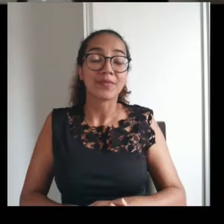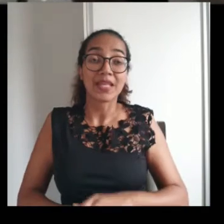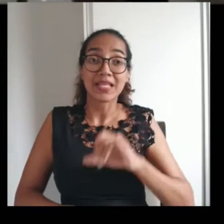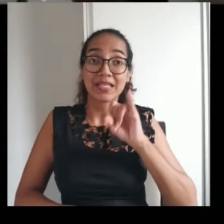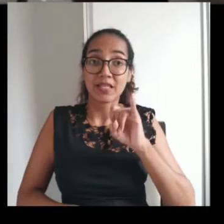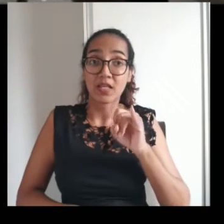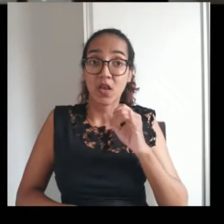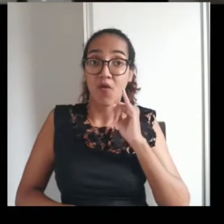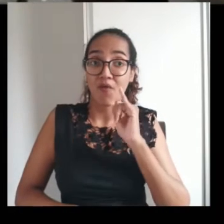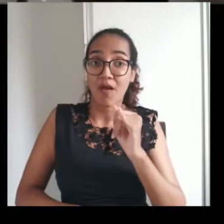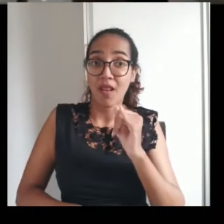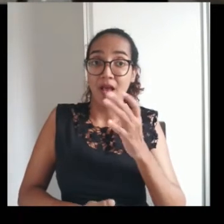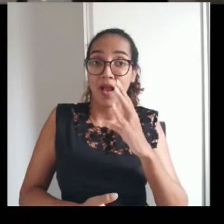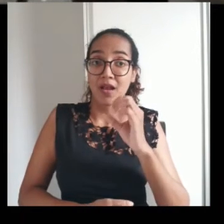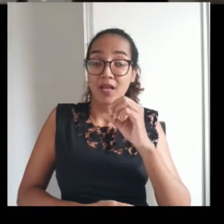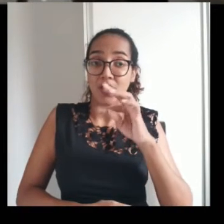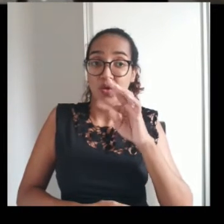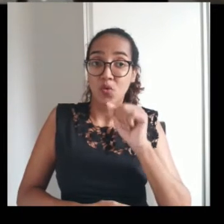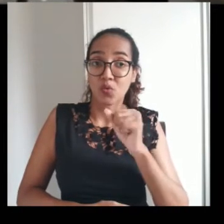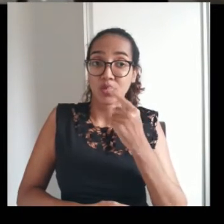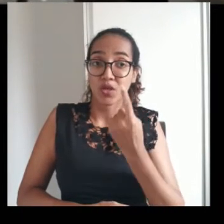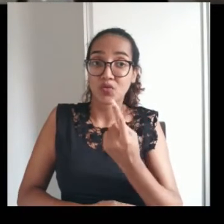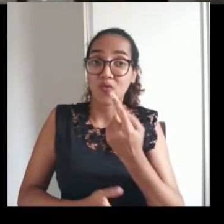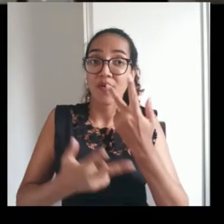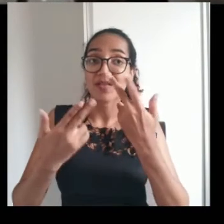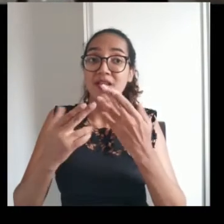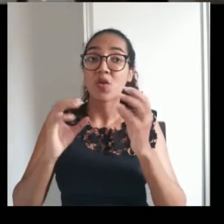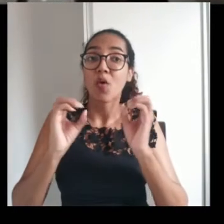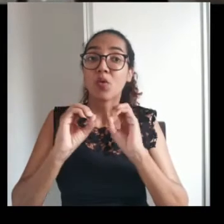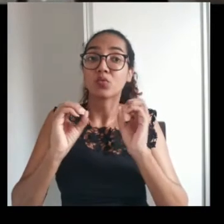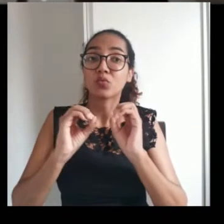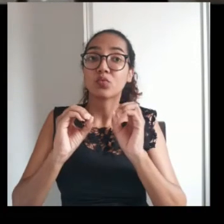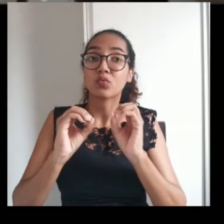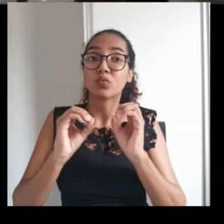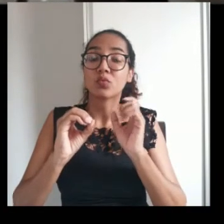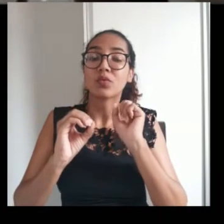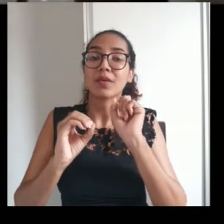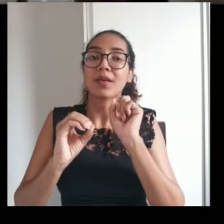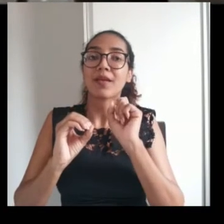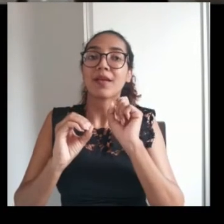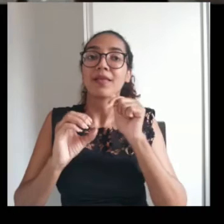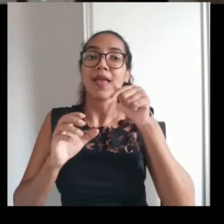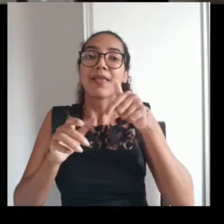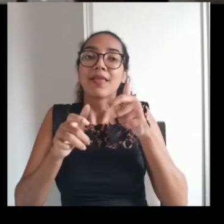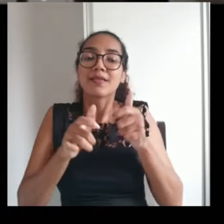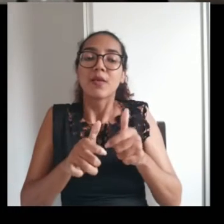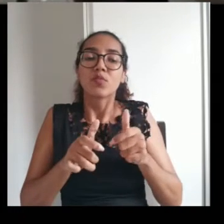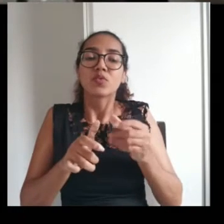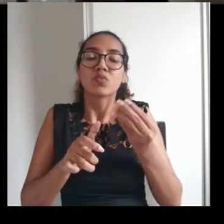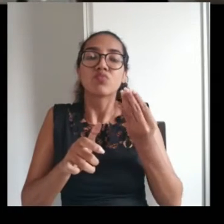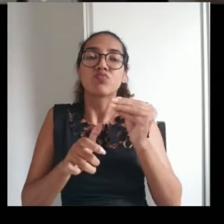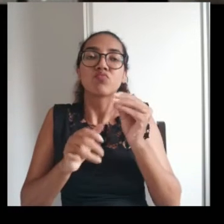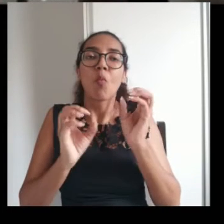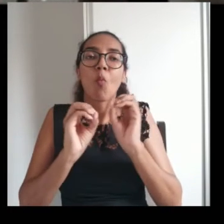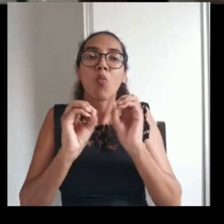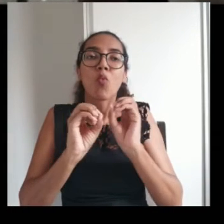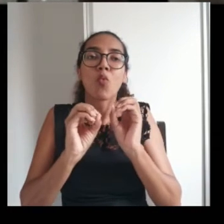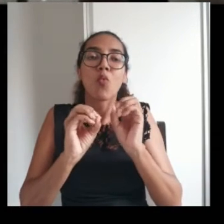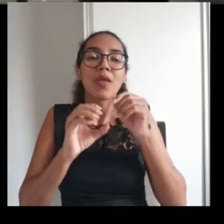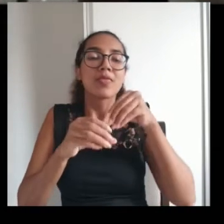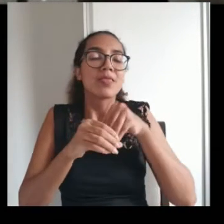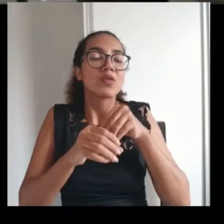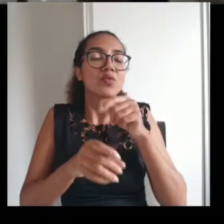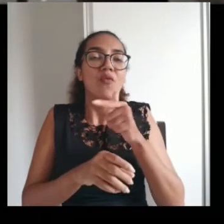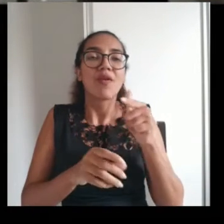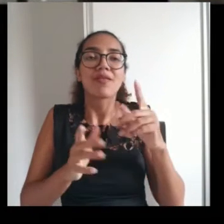que contas 1 vai ser igual a nulo, eu simplesmente deixo um nulo aqui dentro, né? Dessa posição aqui, e eu não vou ter conta nenhuma. Mas vai